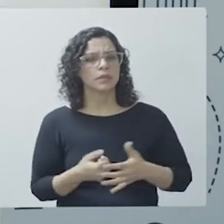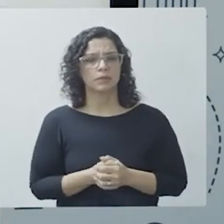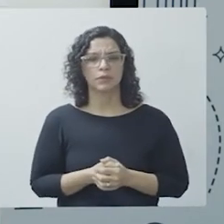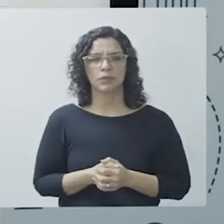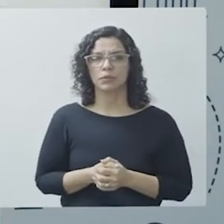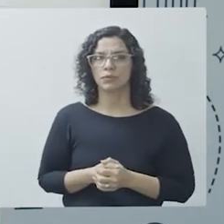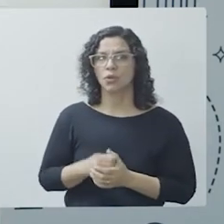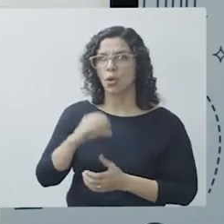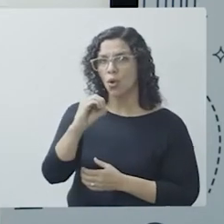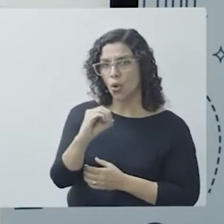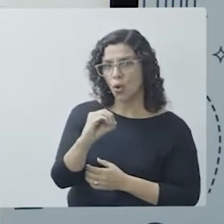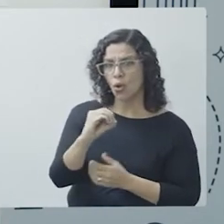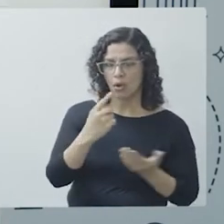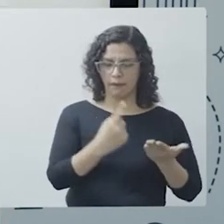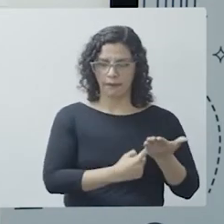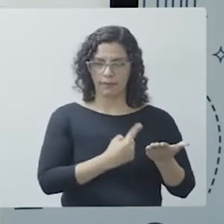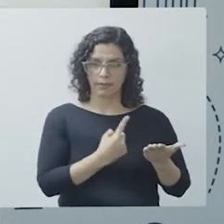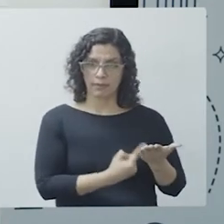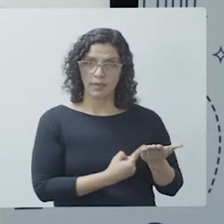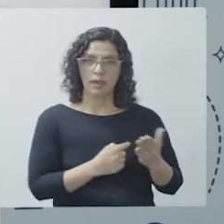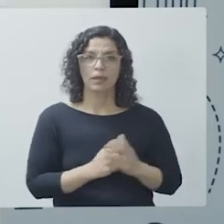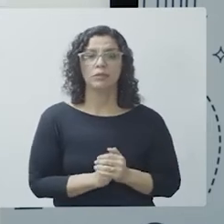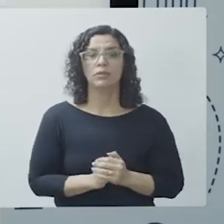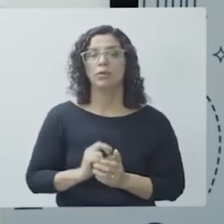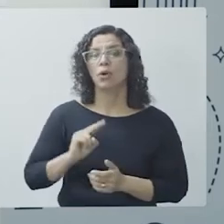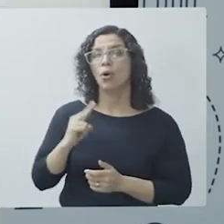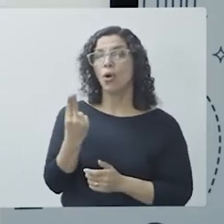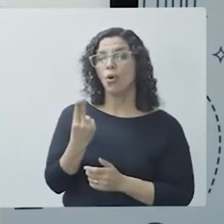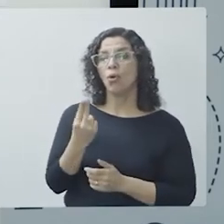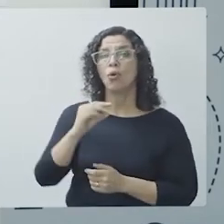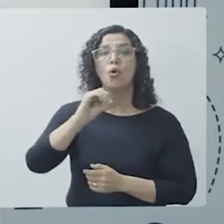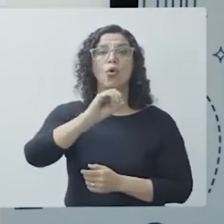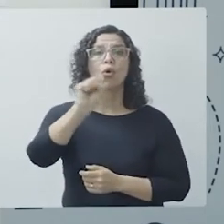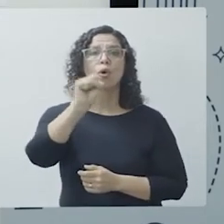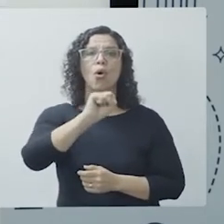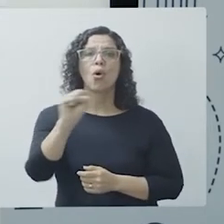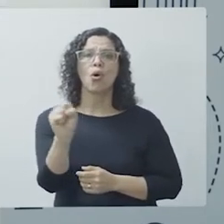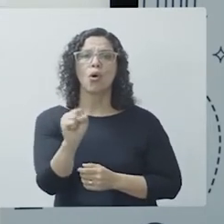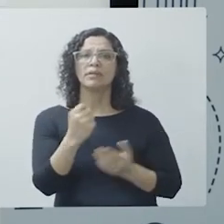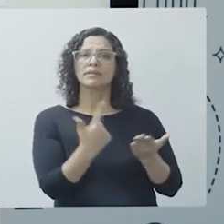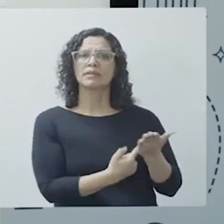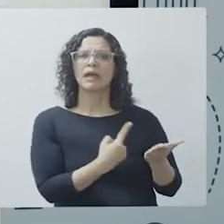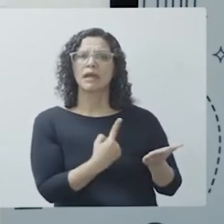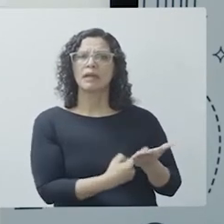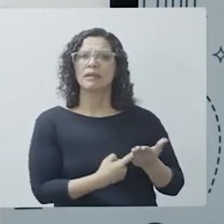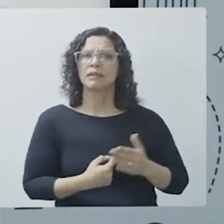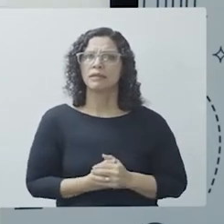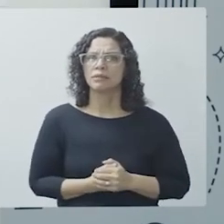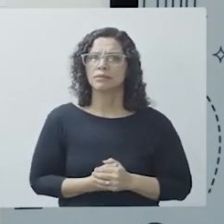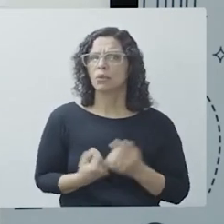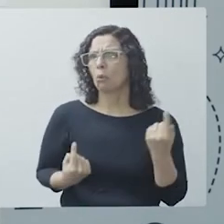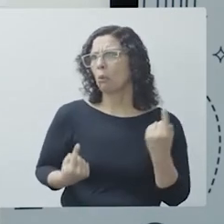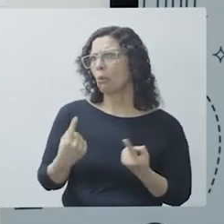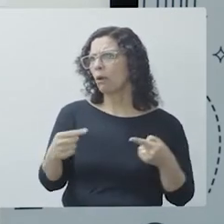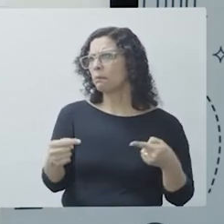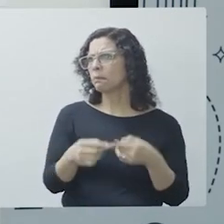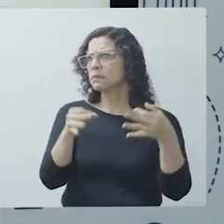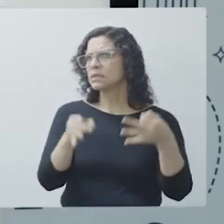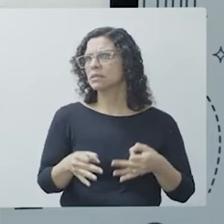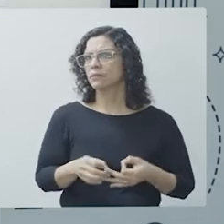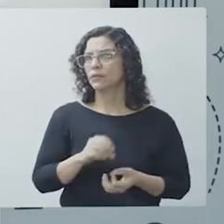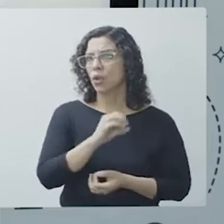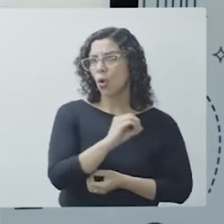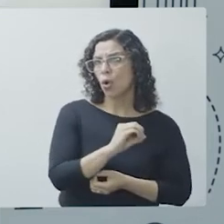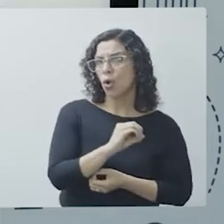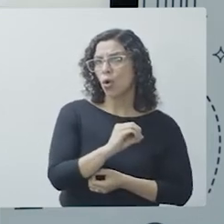dizemos o caderno ou dizemos os cadernos?